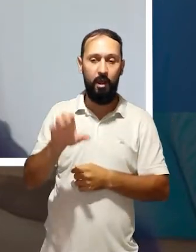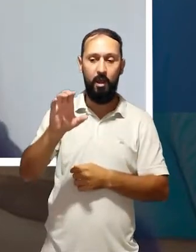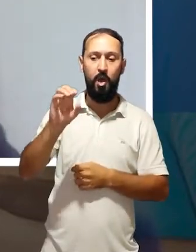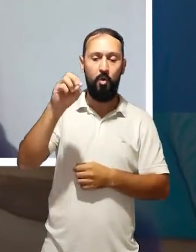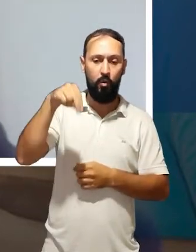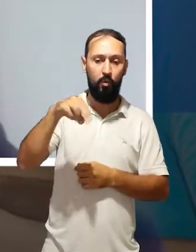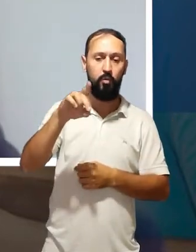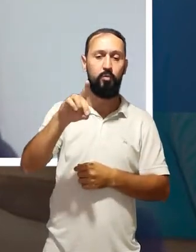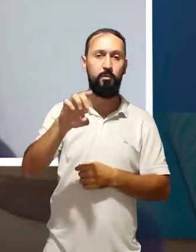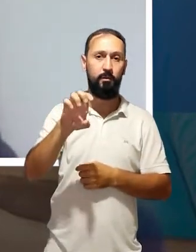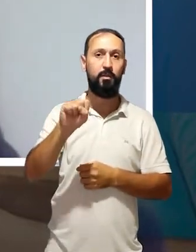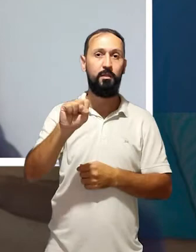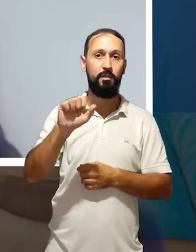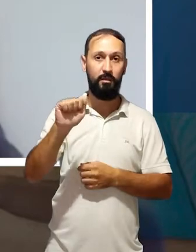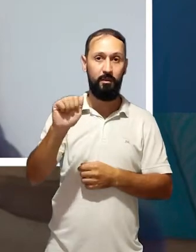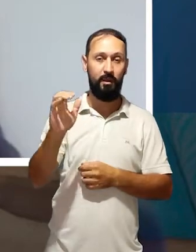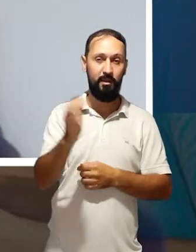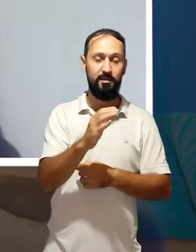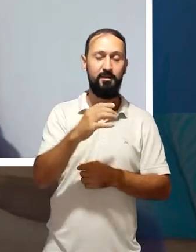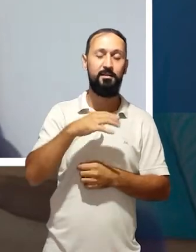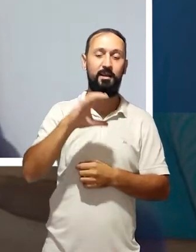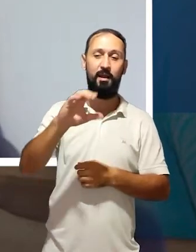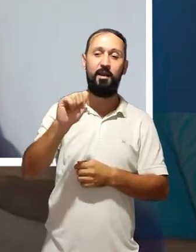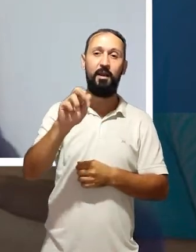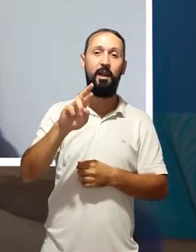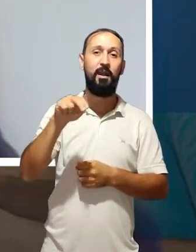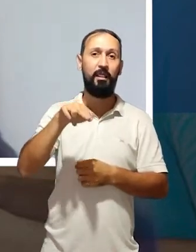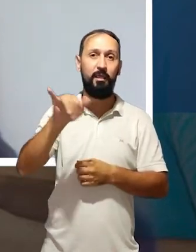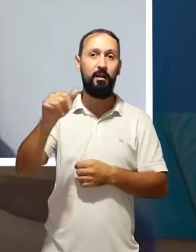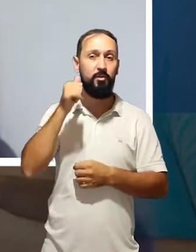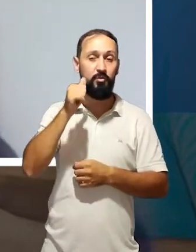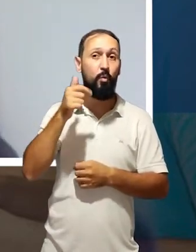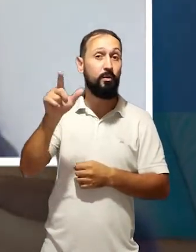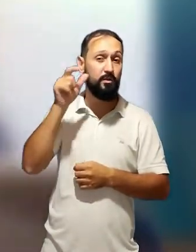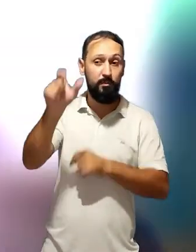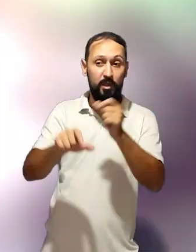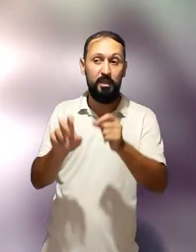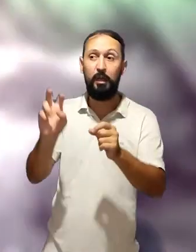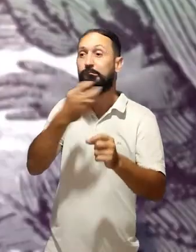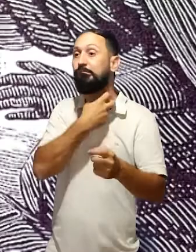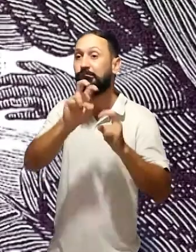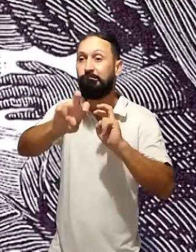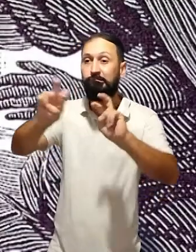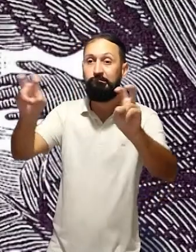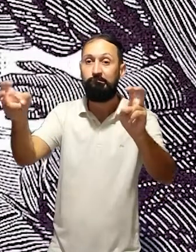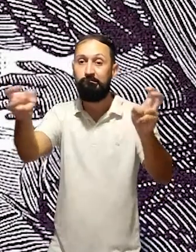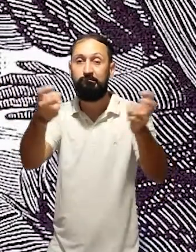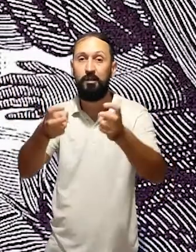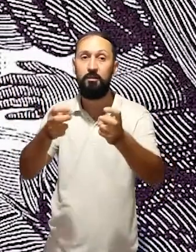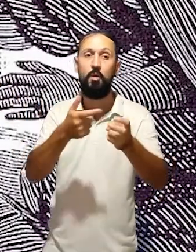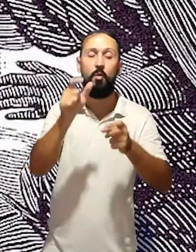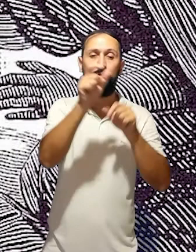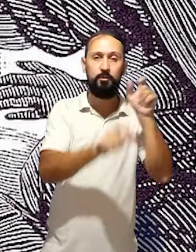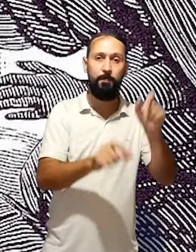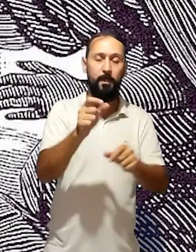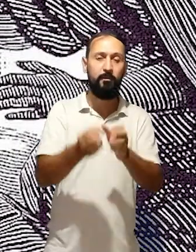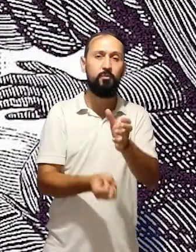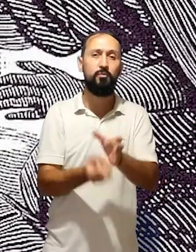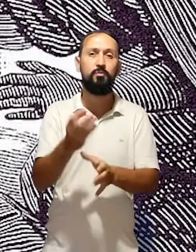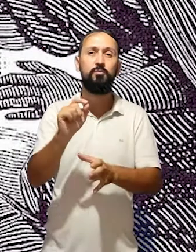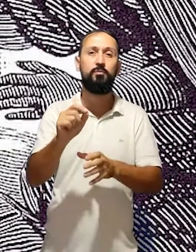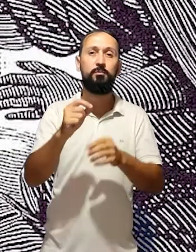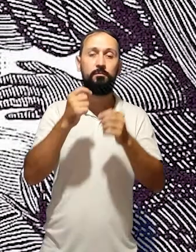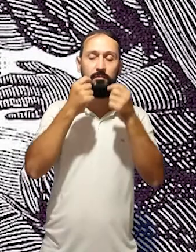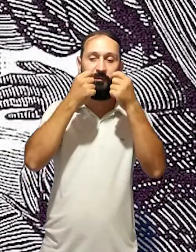Condessa Carmila, que se alimenta de sangue de outras jovens, e vem outros personagens. E depois